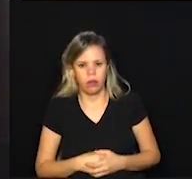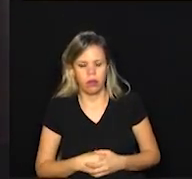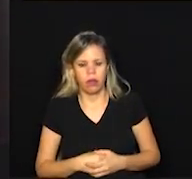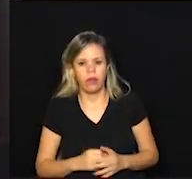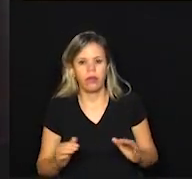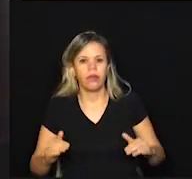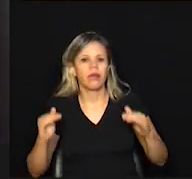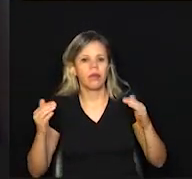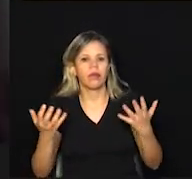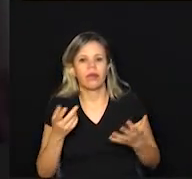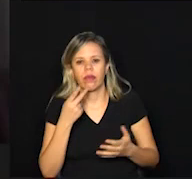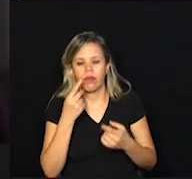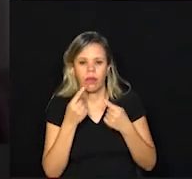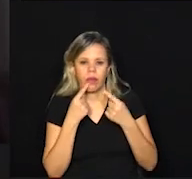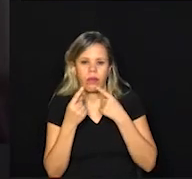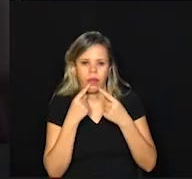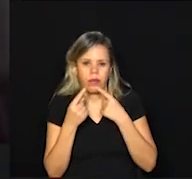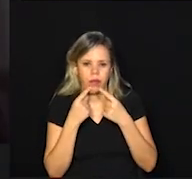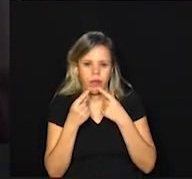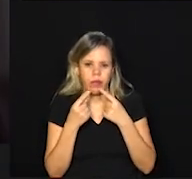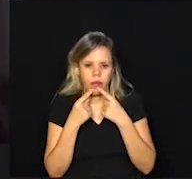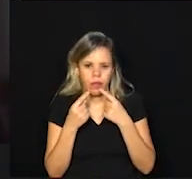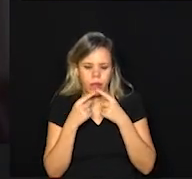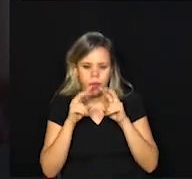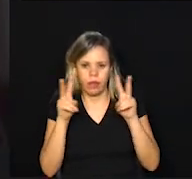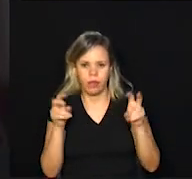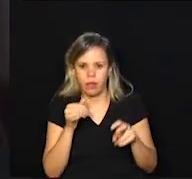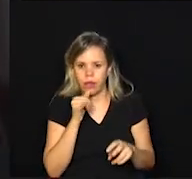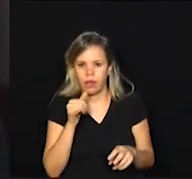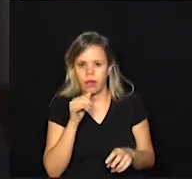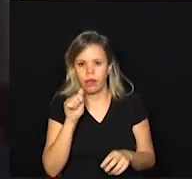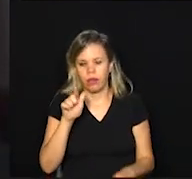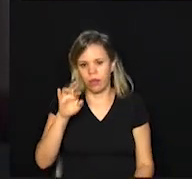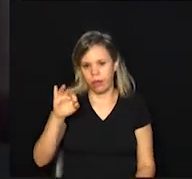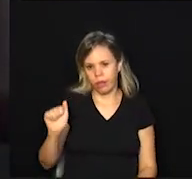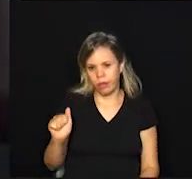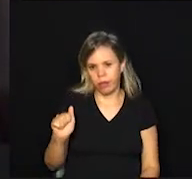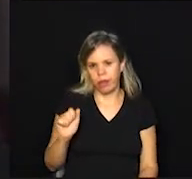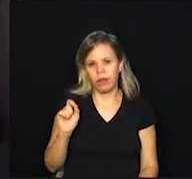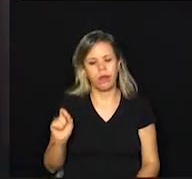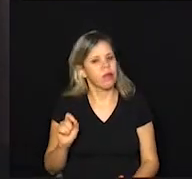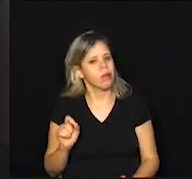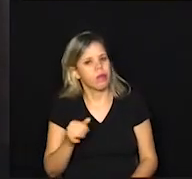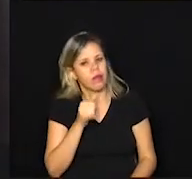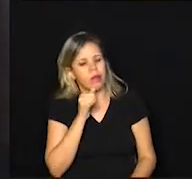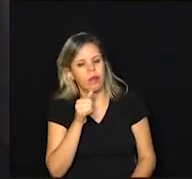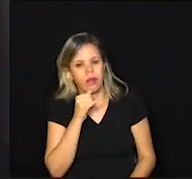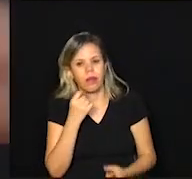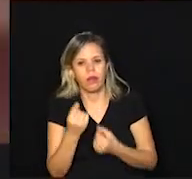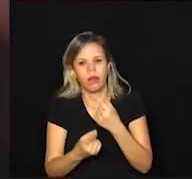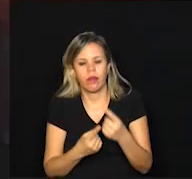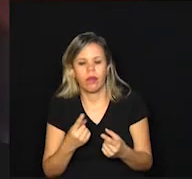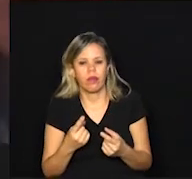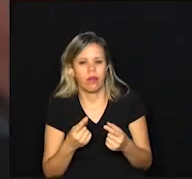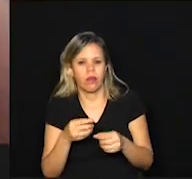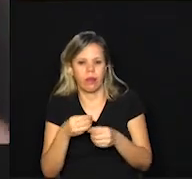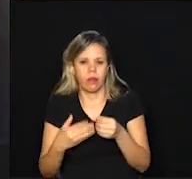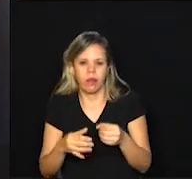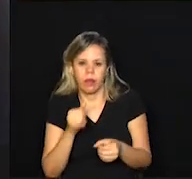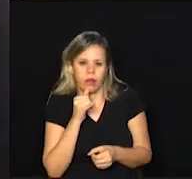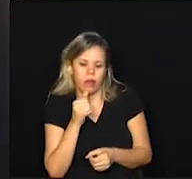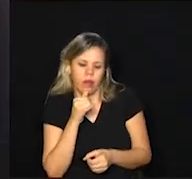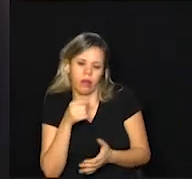tônica Bom dia de alugar aqui com a com a questão que Alessandra comenta né sobre que um dos argumentos